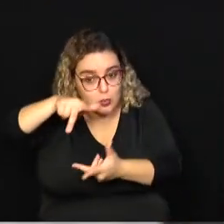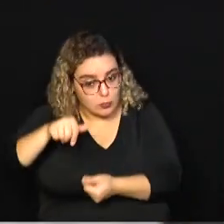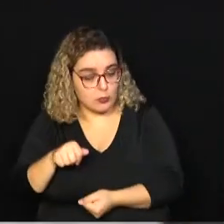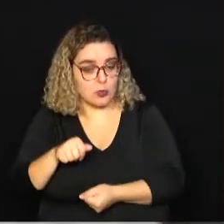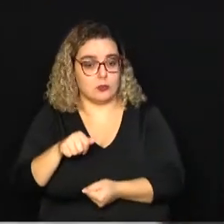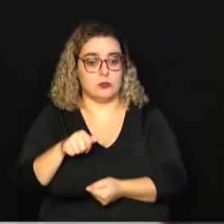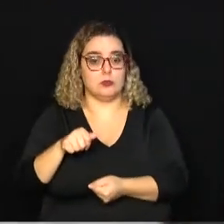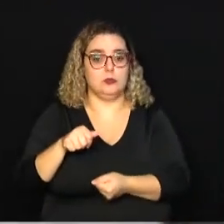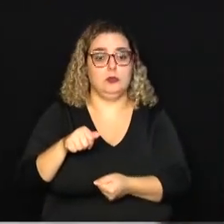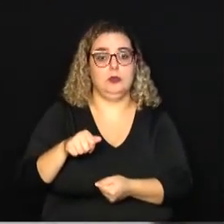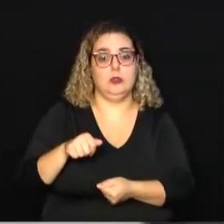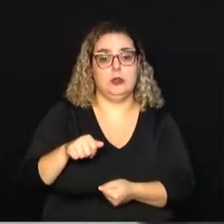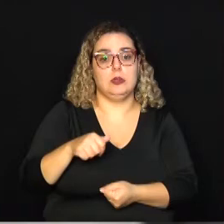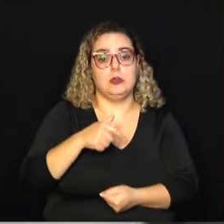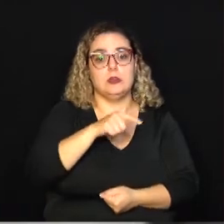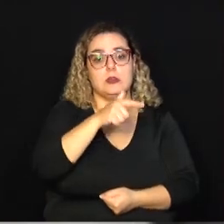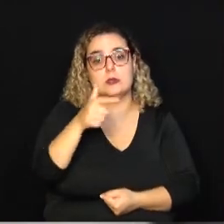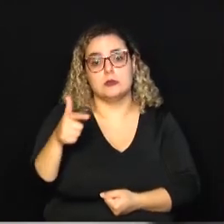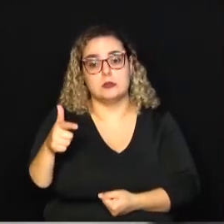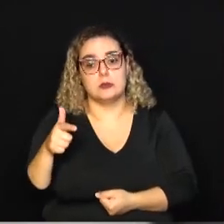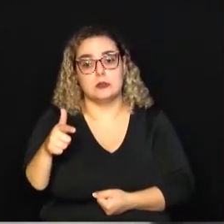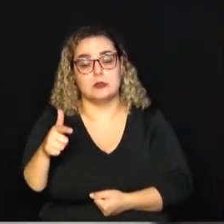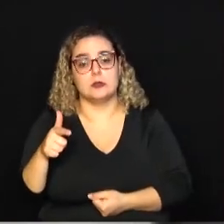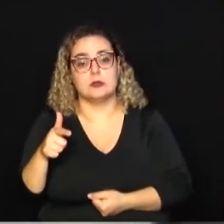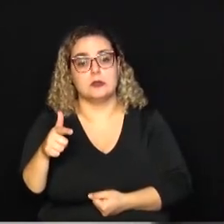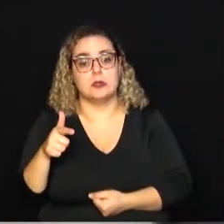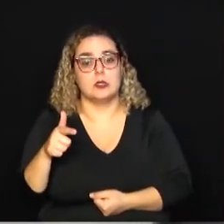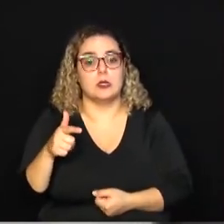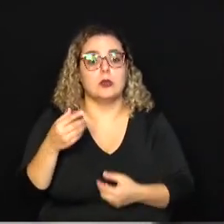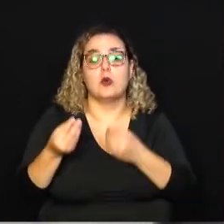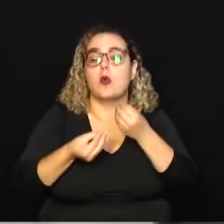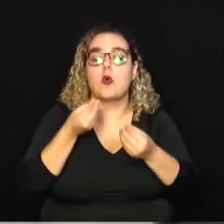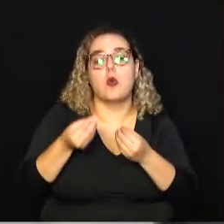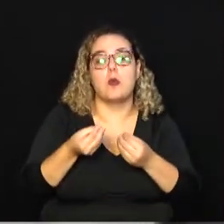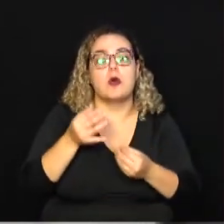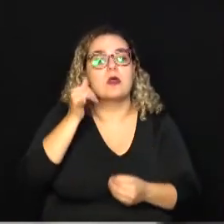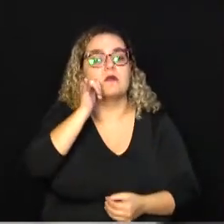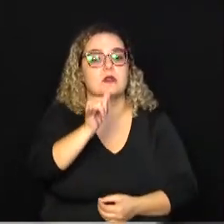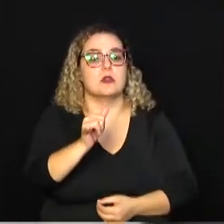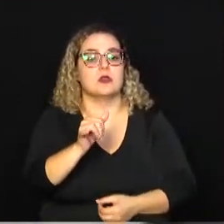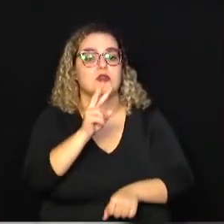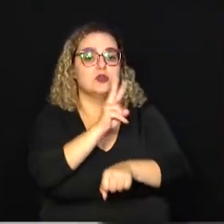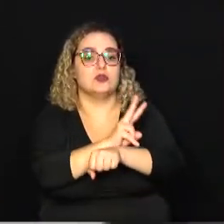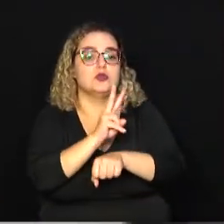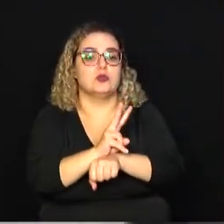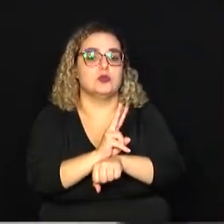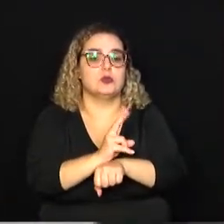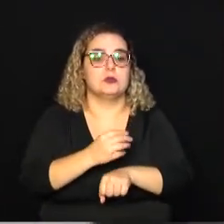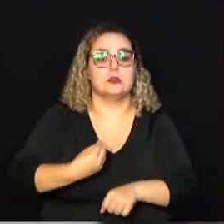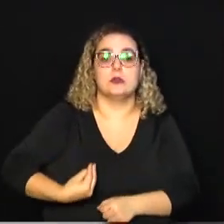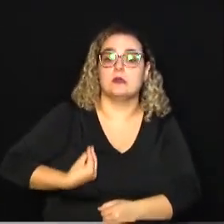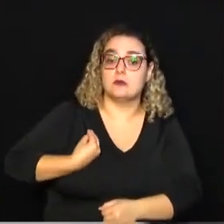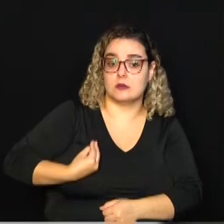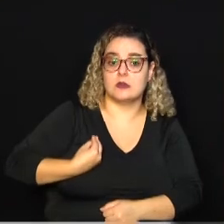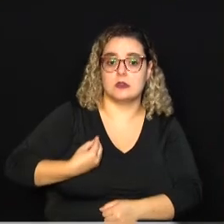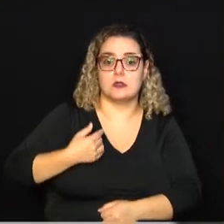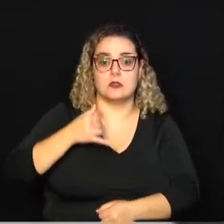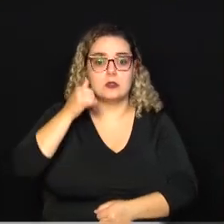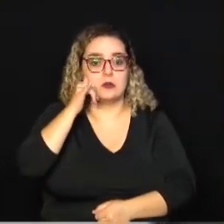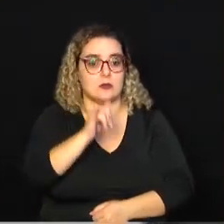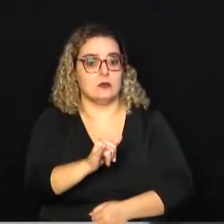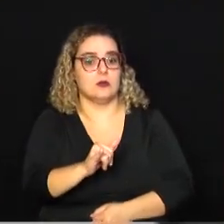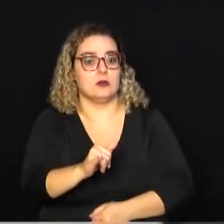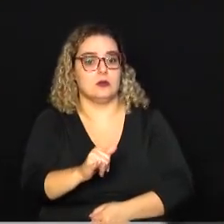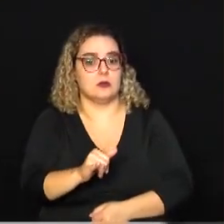de que não há contradição entre proteger a economia e proteger a vida, que nós não podemos debater isso nesses termos. Mas para poder ter